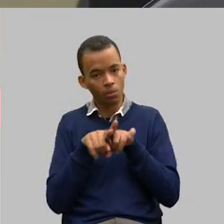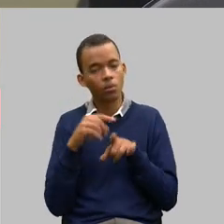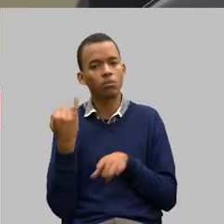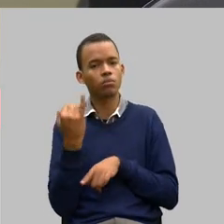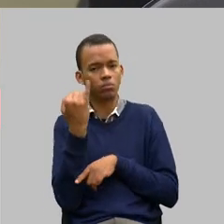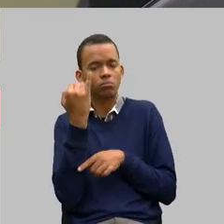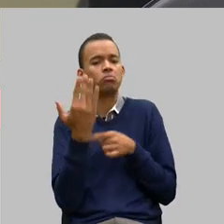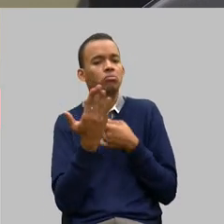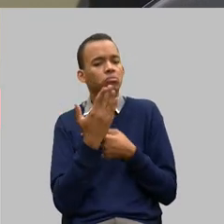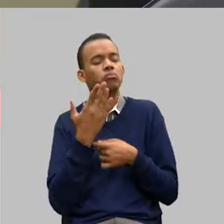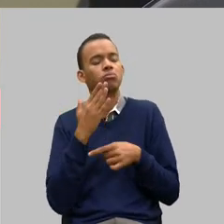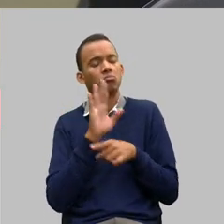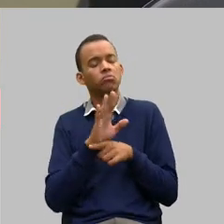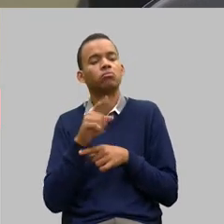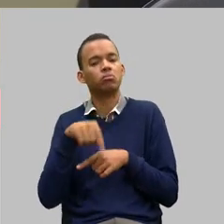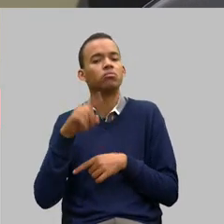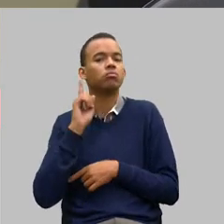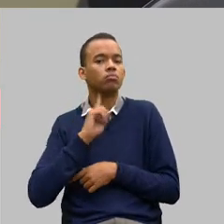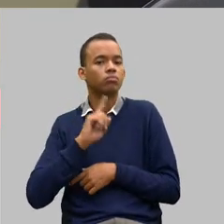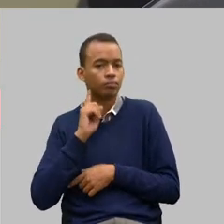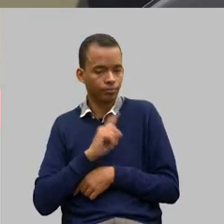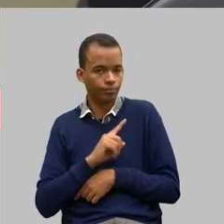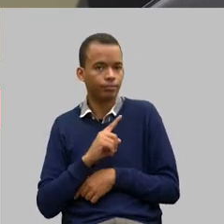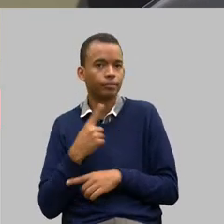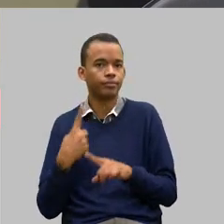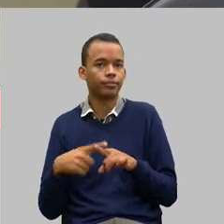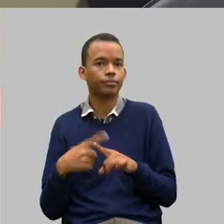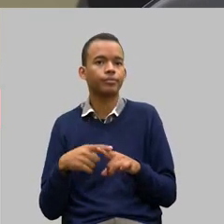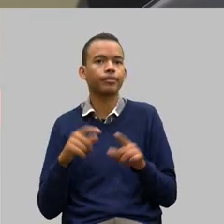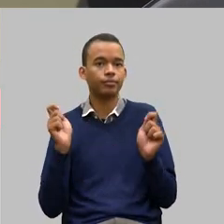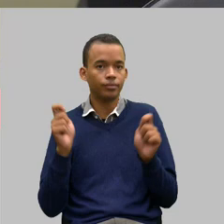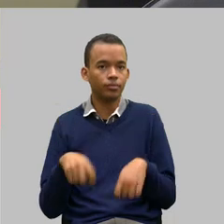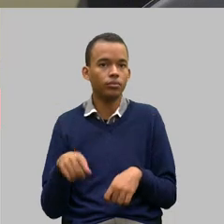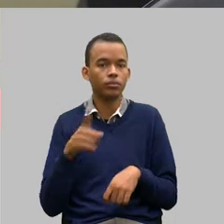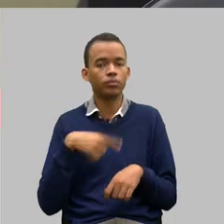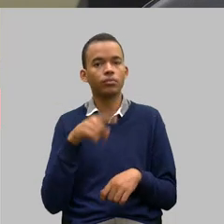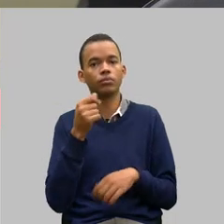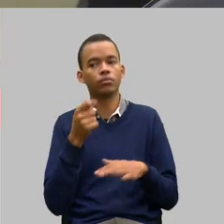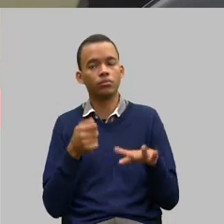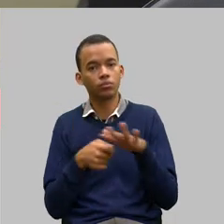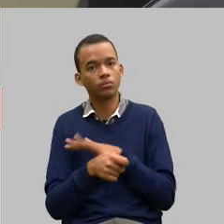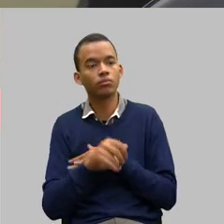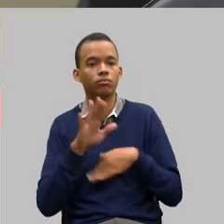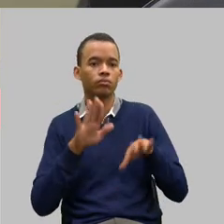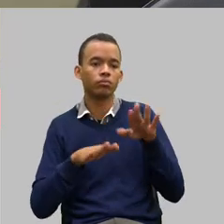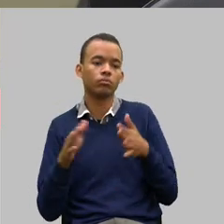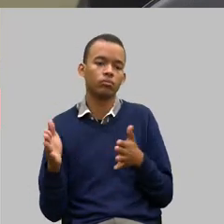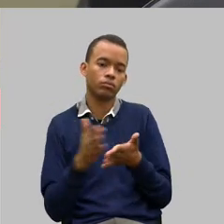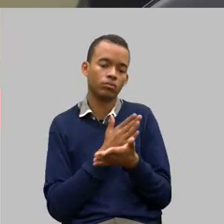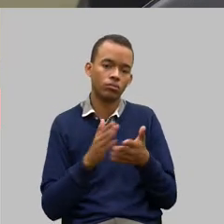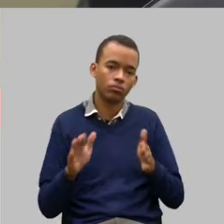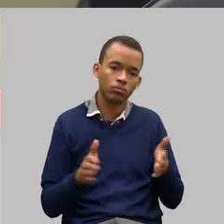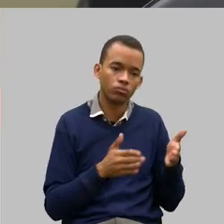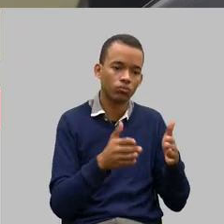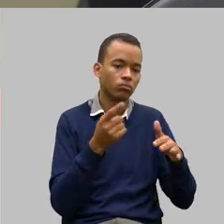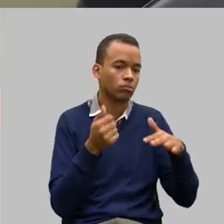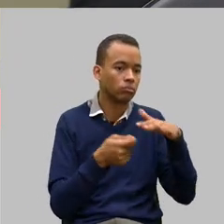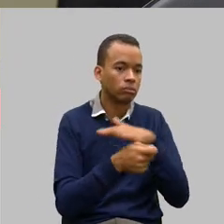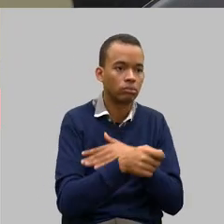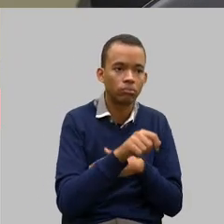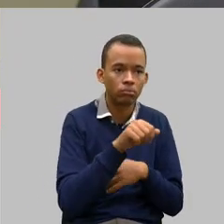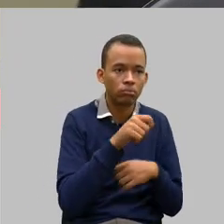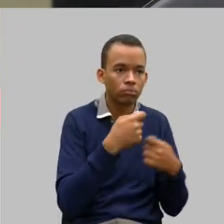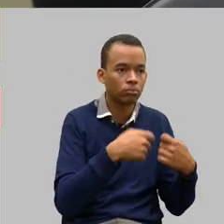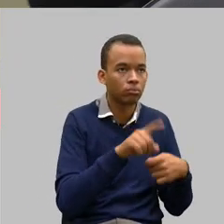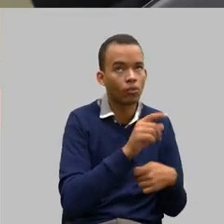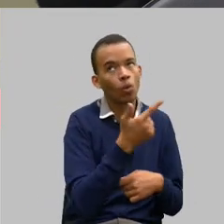salutar para Minas Gerais porque eh nos dá condições de investir menos talvez em algumas estradas e investir mais em